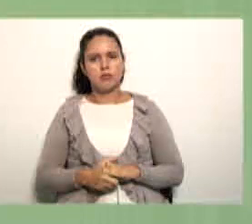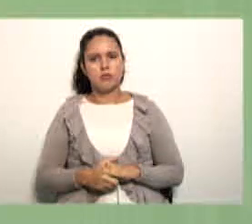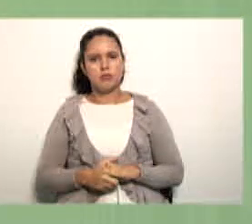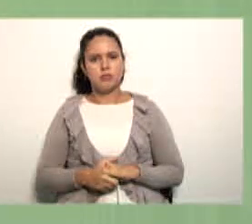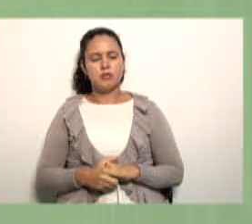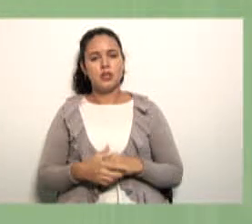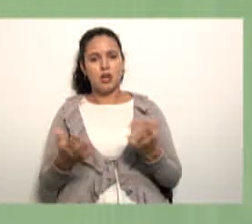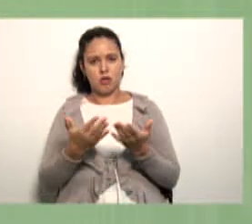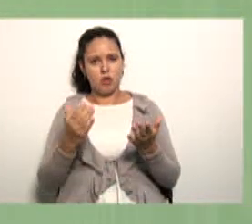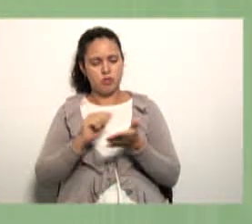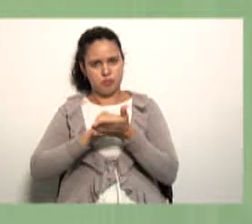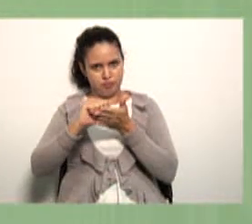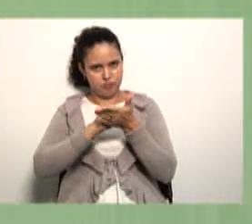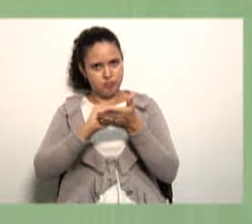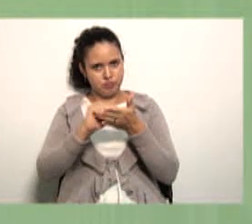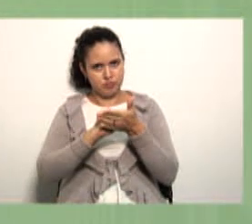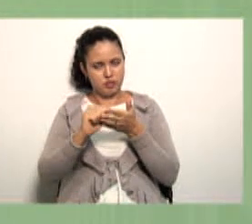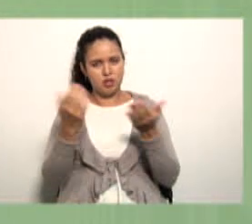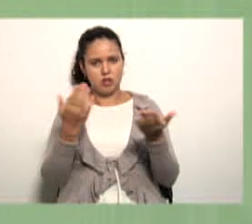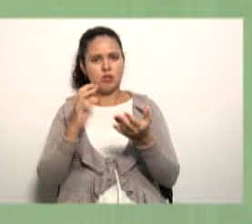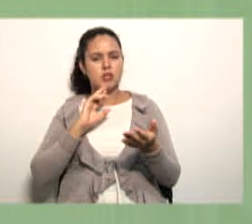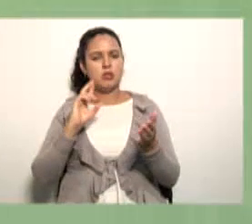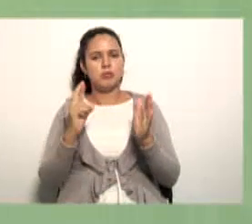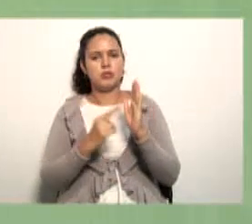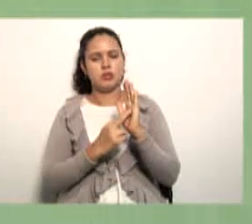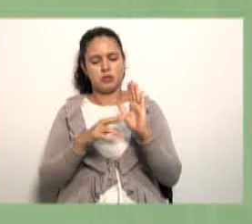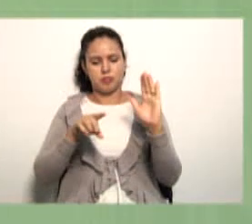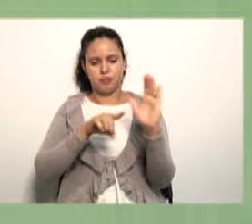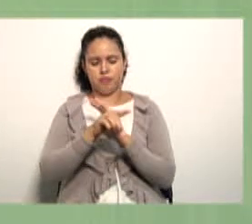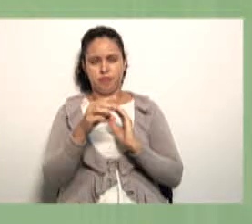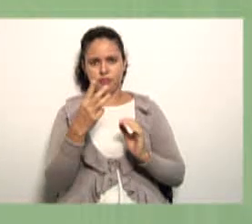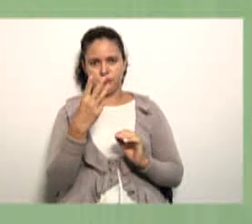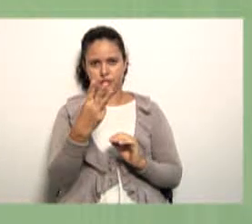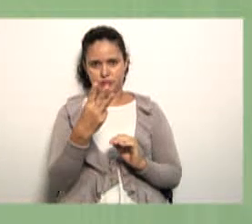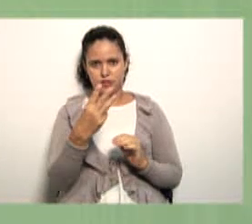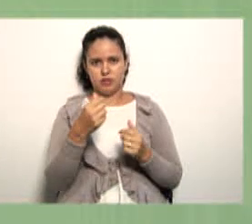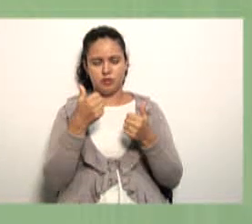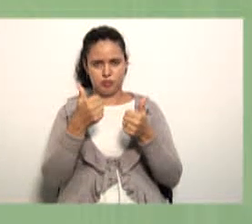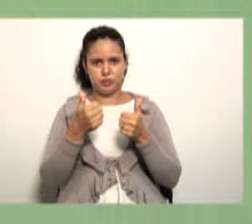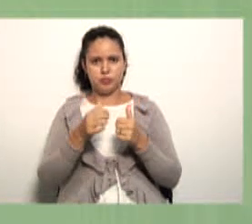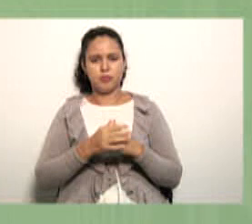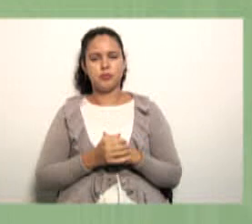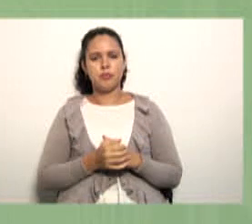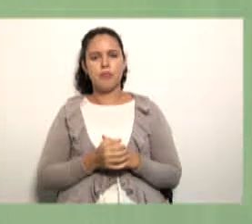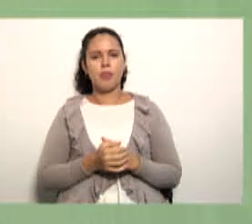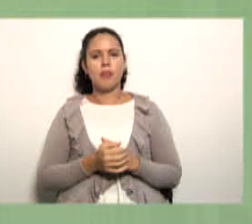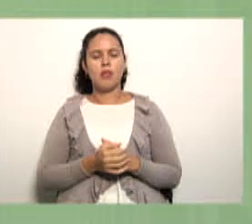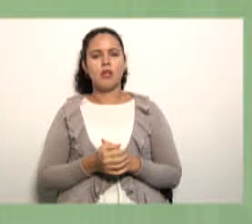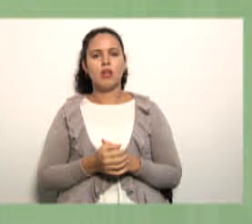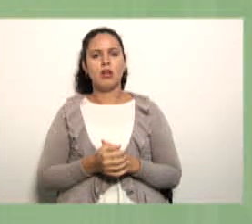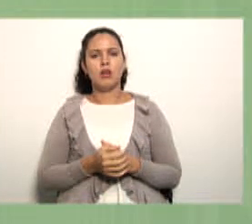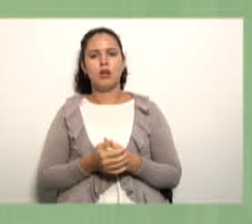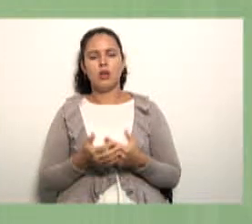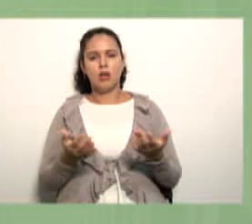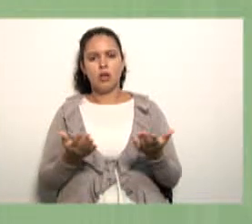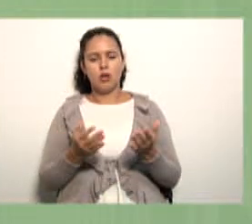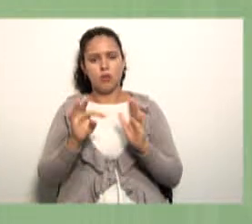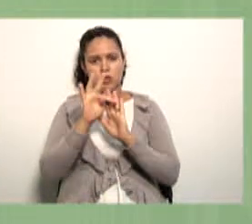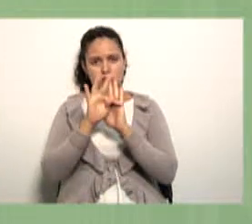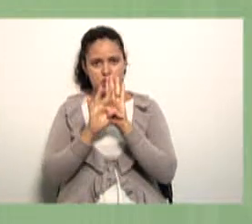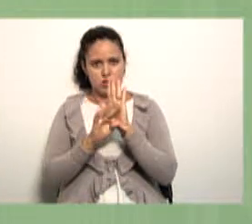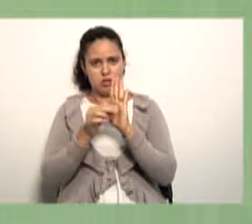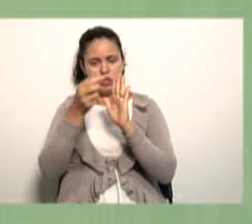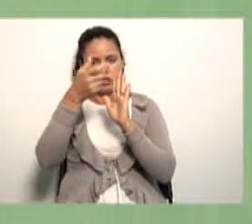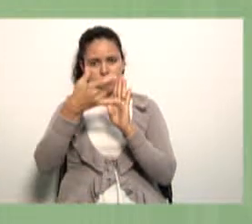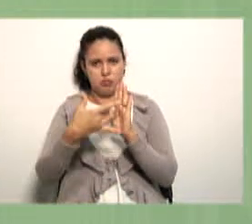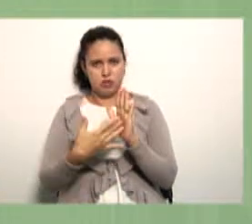poder responder. O texto a gente tem também um guia para essa resposta. A gente vê que no texto a gente fala que o objeto de estudo